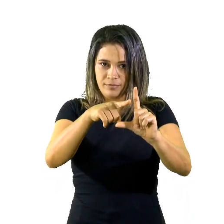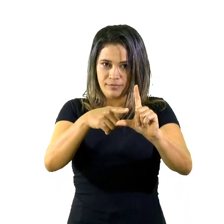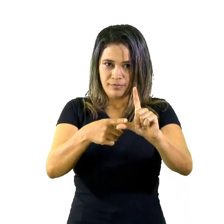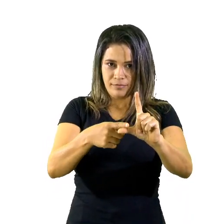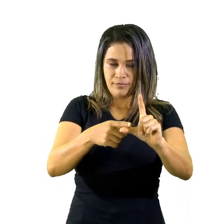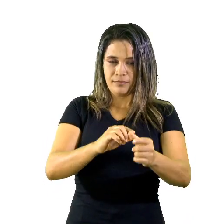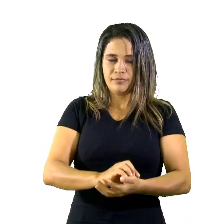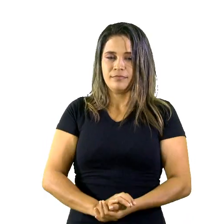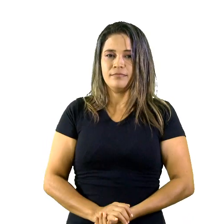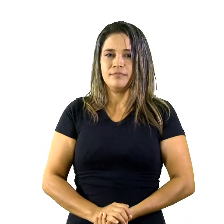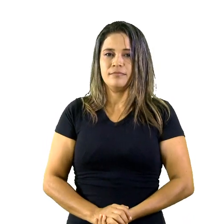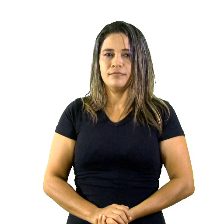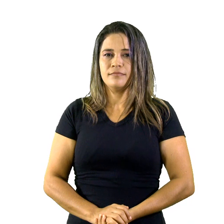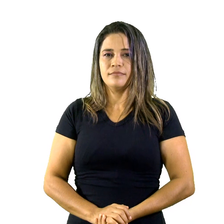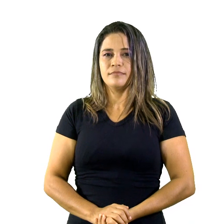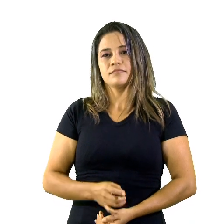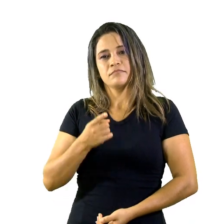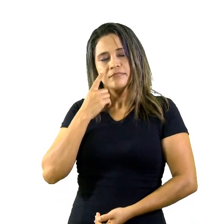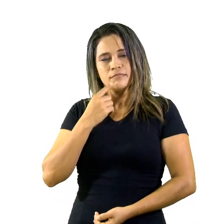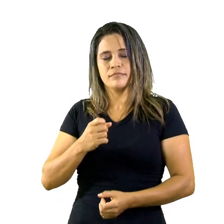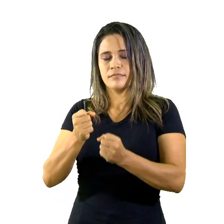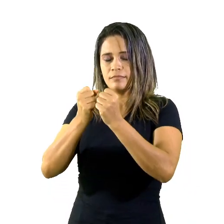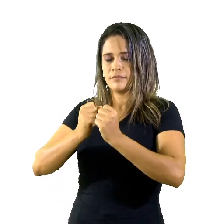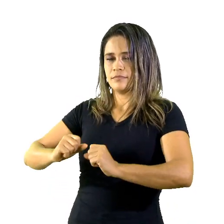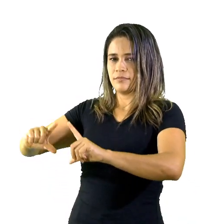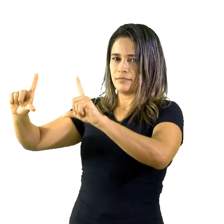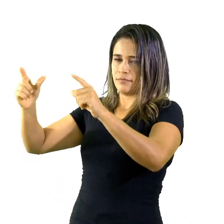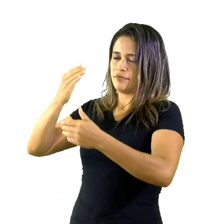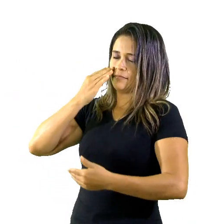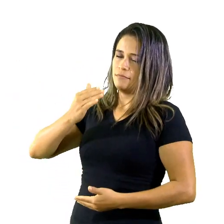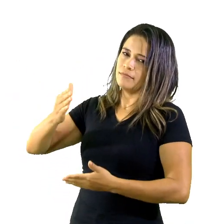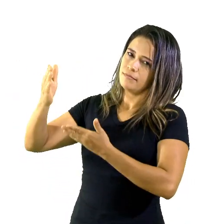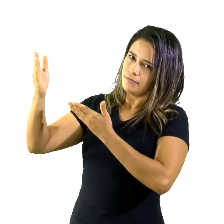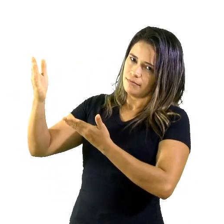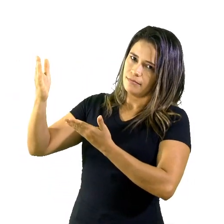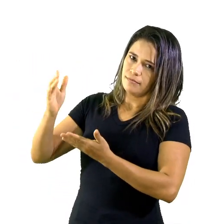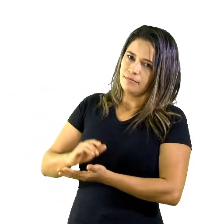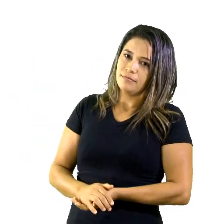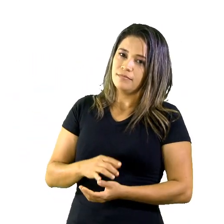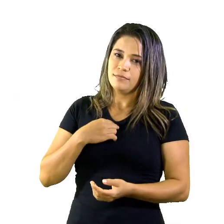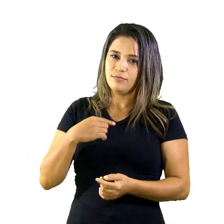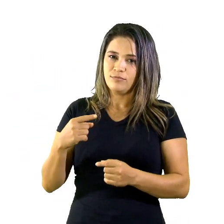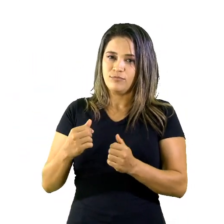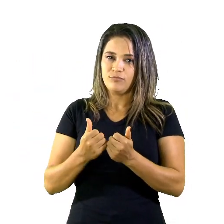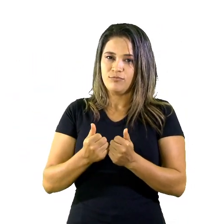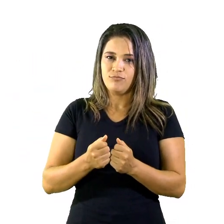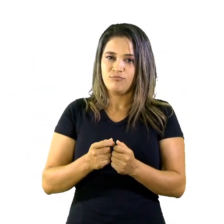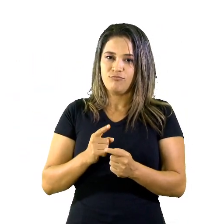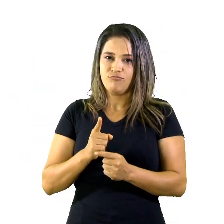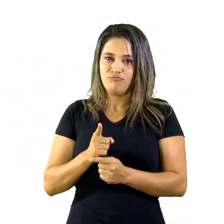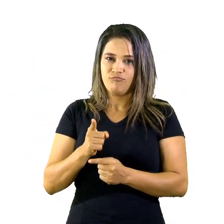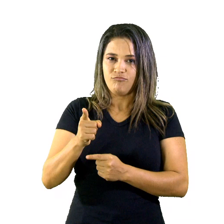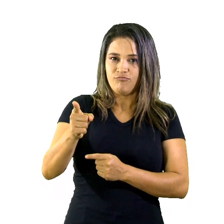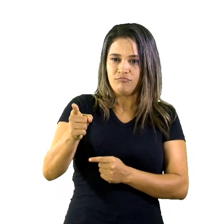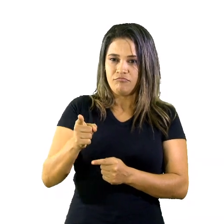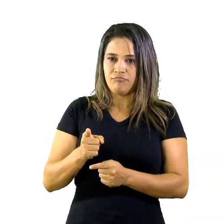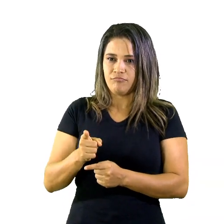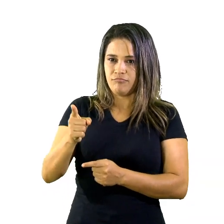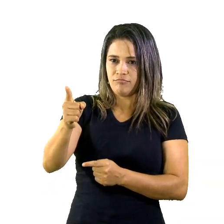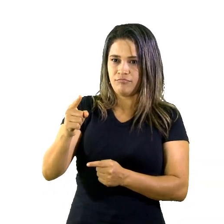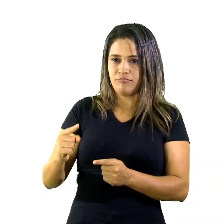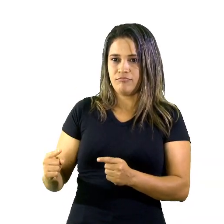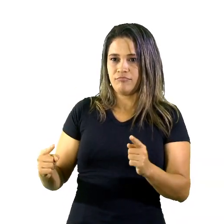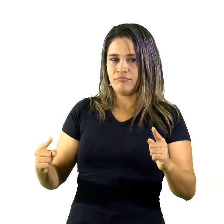slide que vocês estão vendo agora, ele vai demonstrar, olha, uma seta que aponta para todo o lado